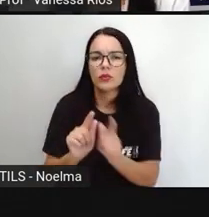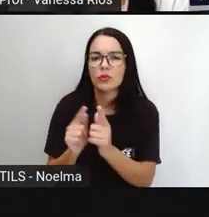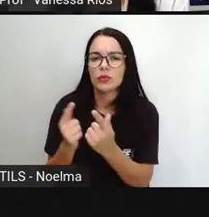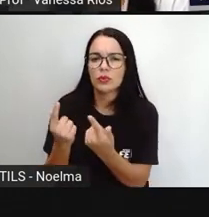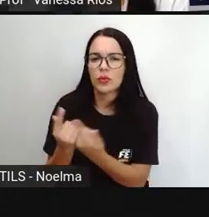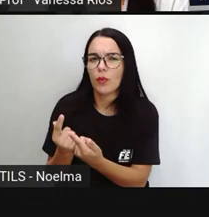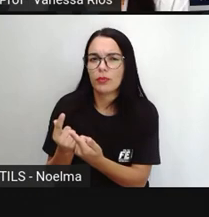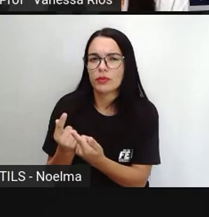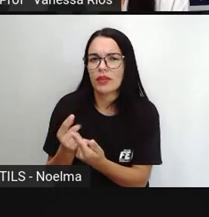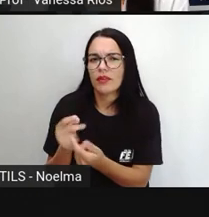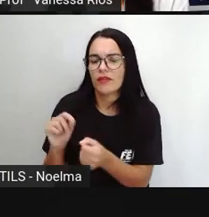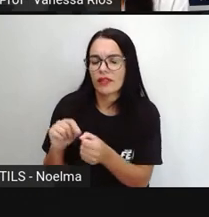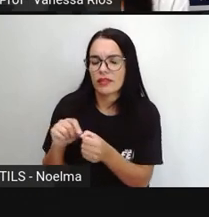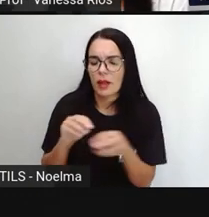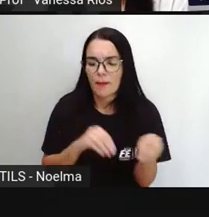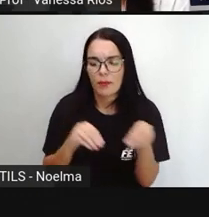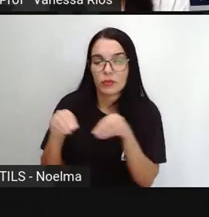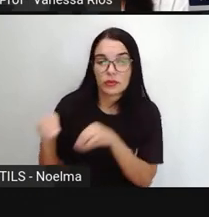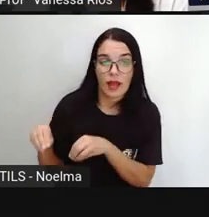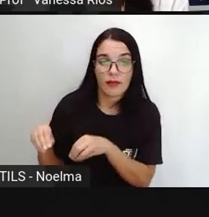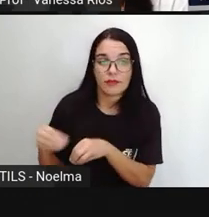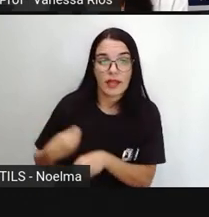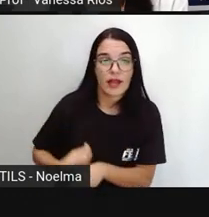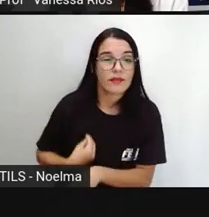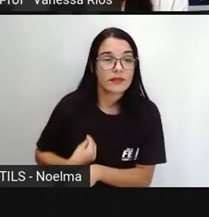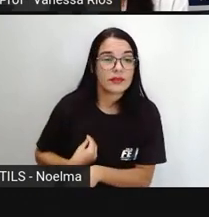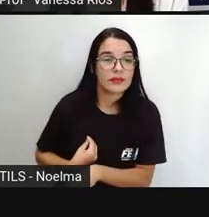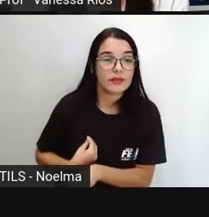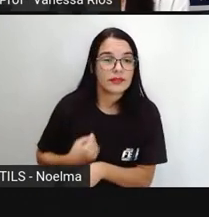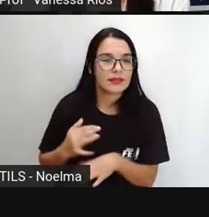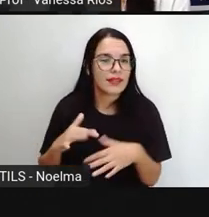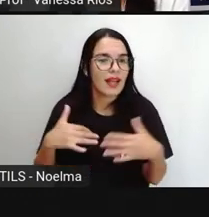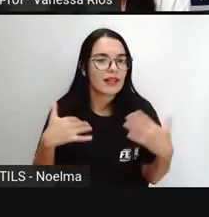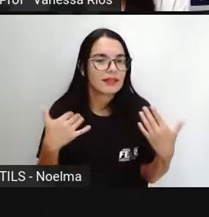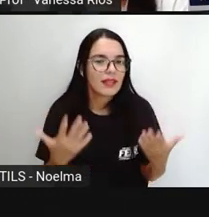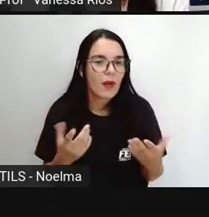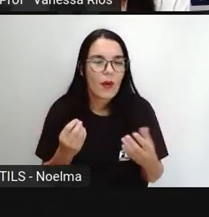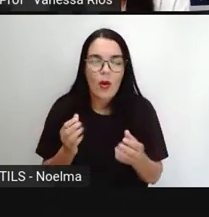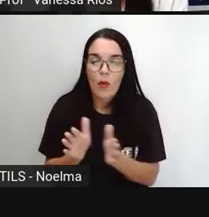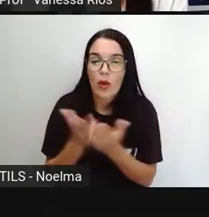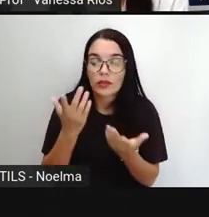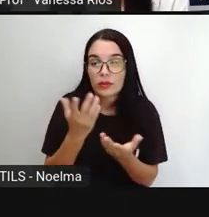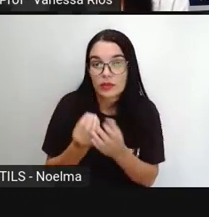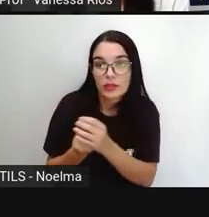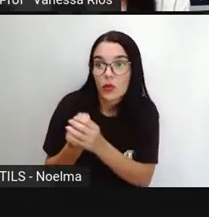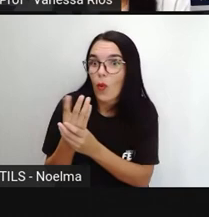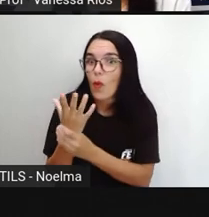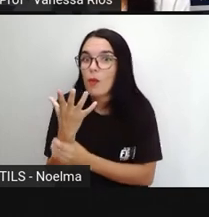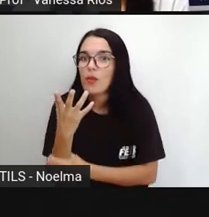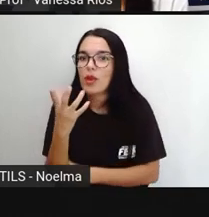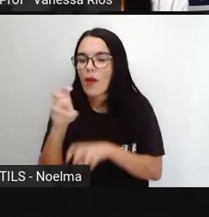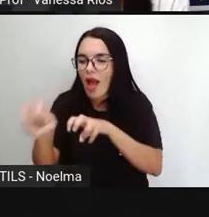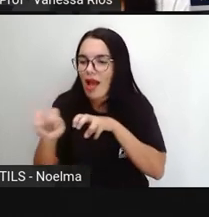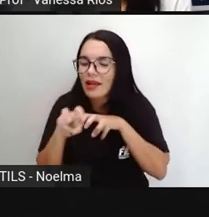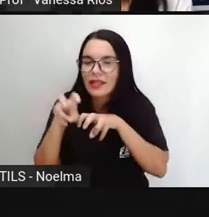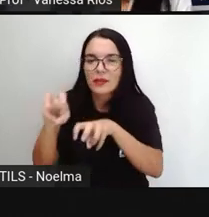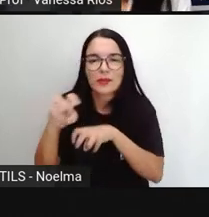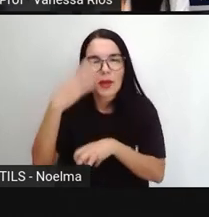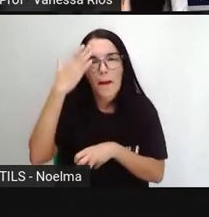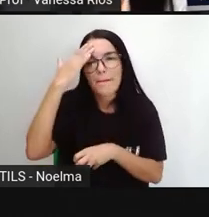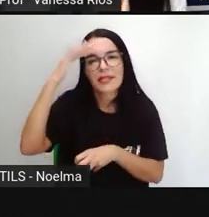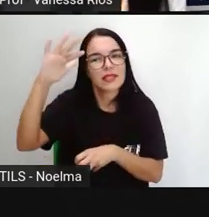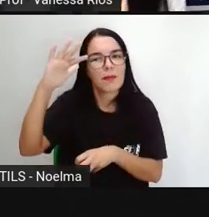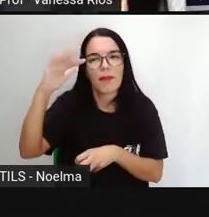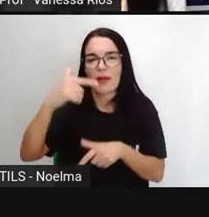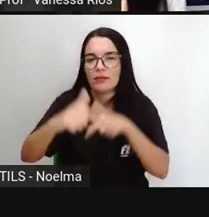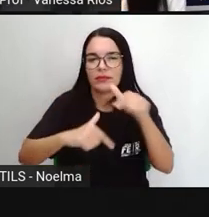mudarem seu modo de vida? A descoberta da agricultura como principal atividade, né, que permitiu essa